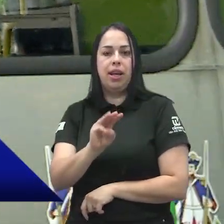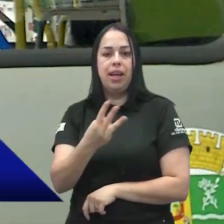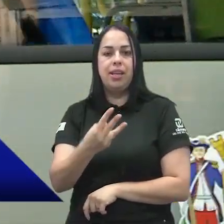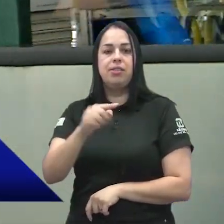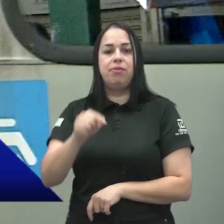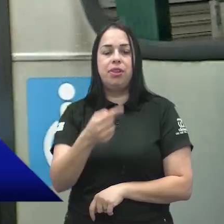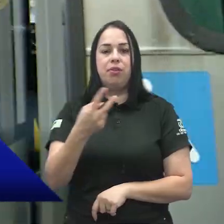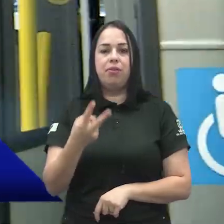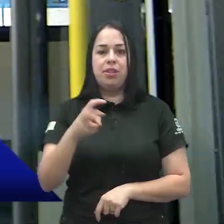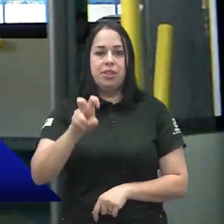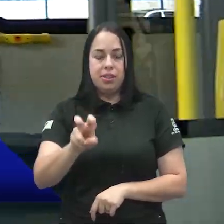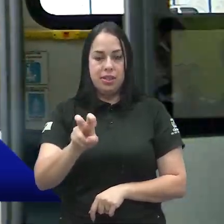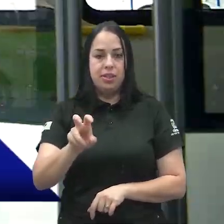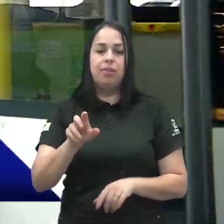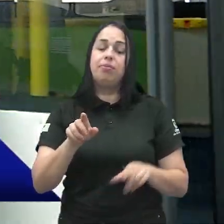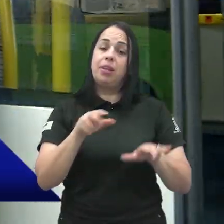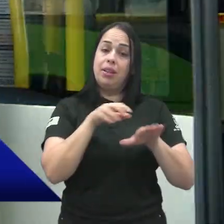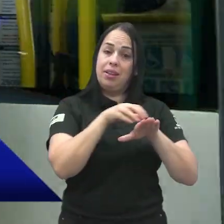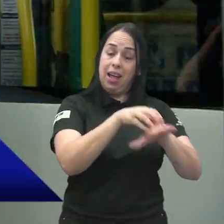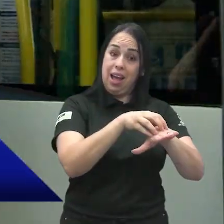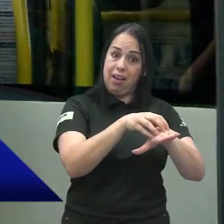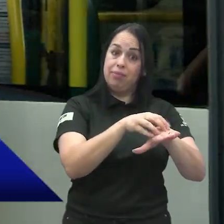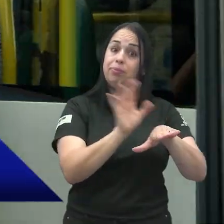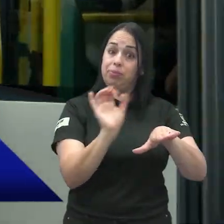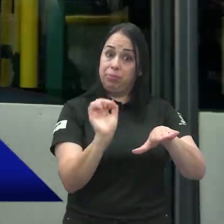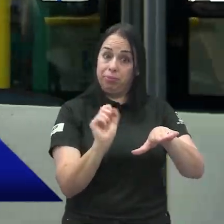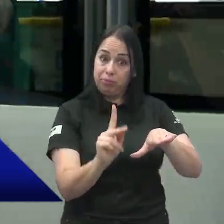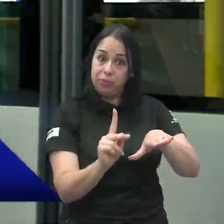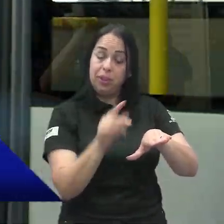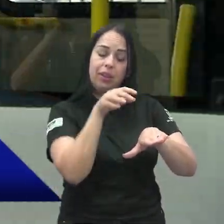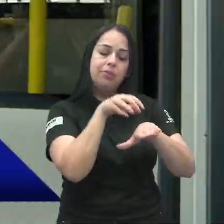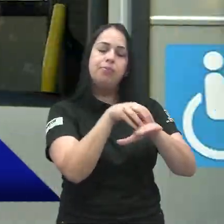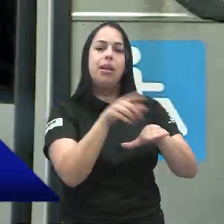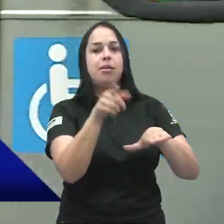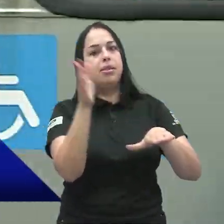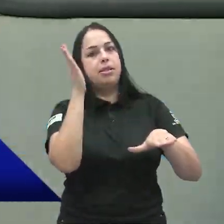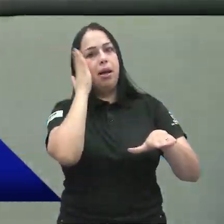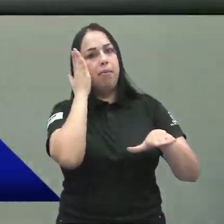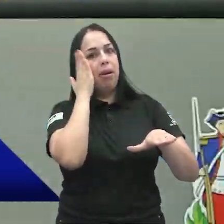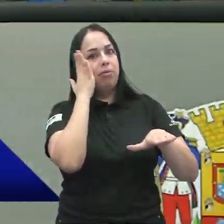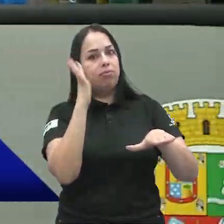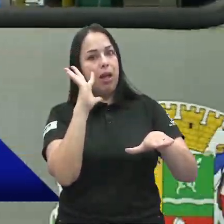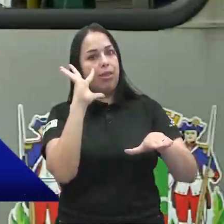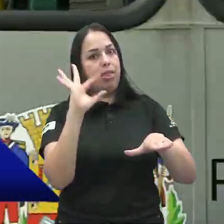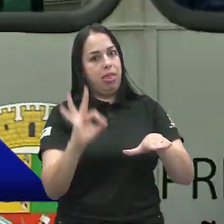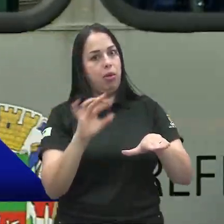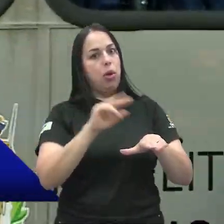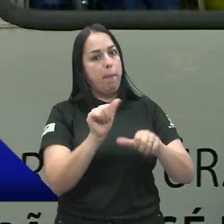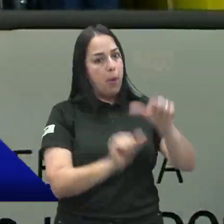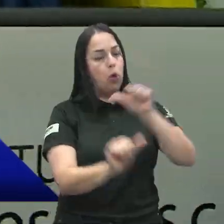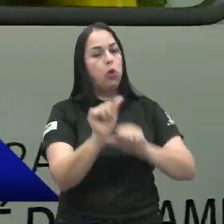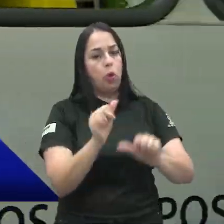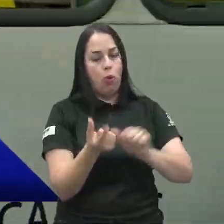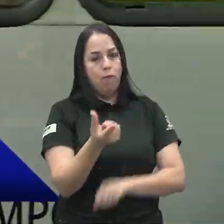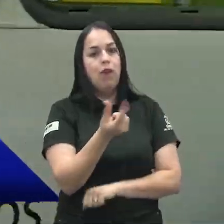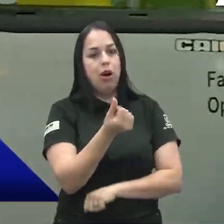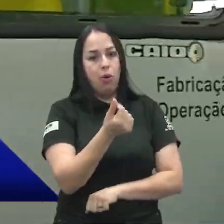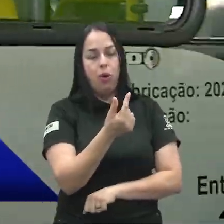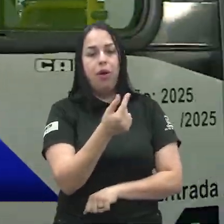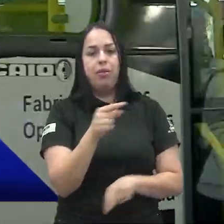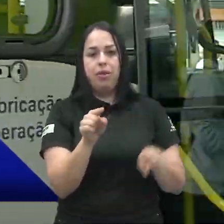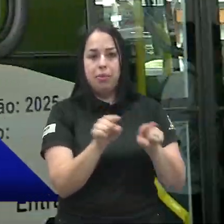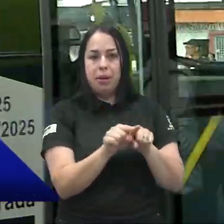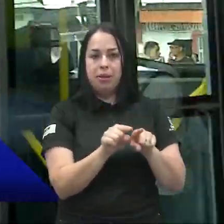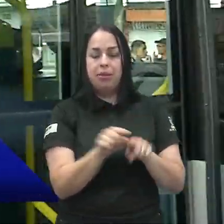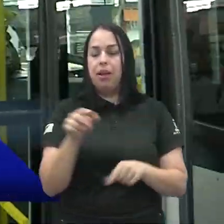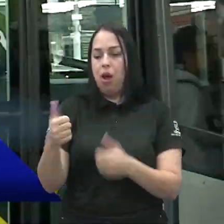3,25 para estudantes. O transporte alternativo são as vans. É bom também o pessoal ficar de olho a respeito